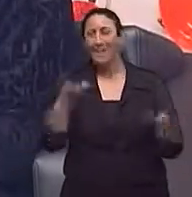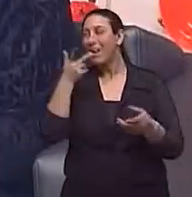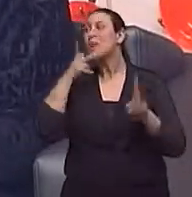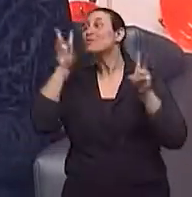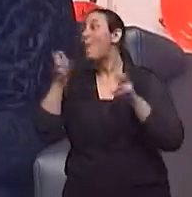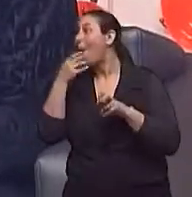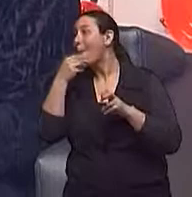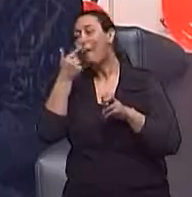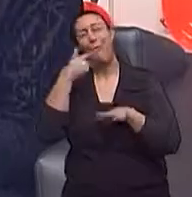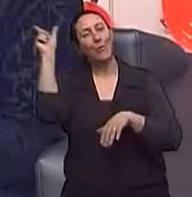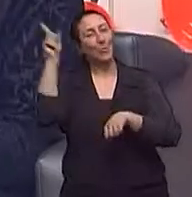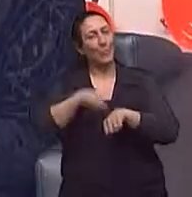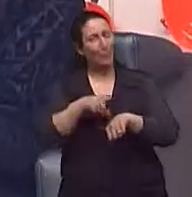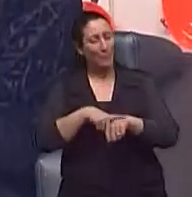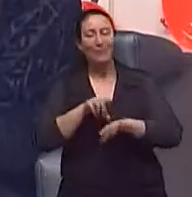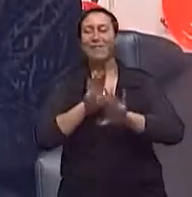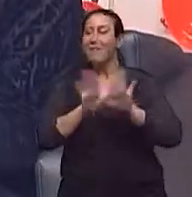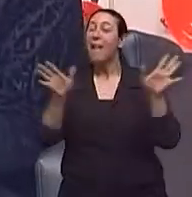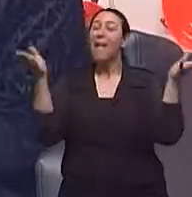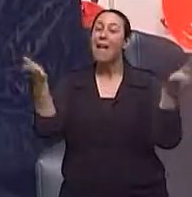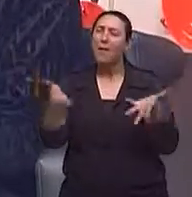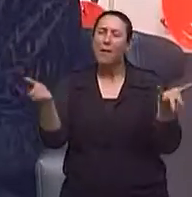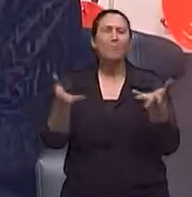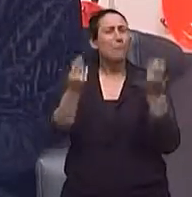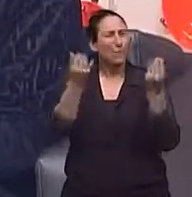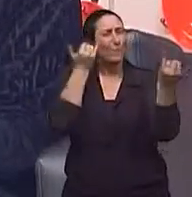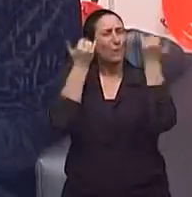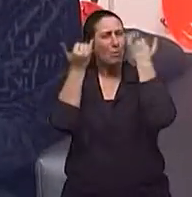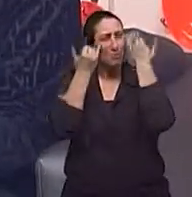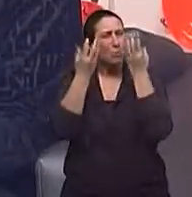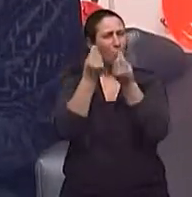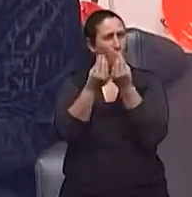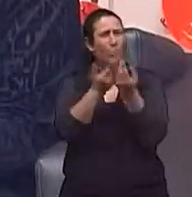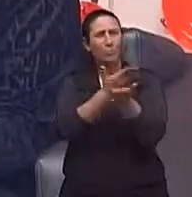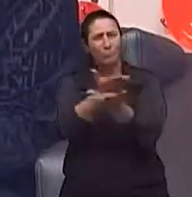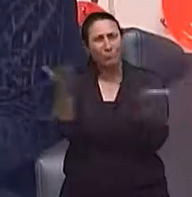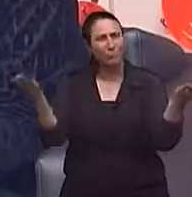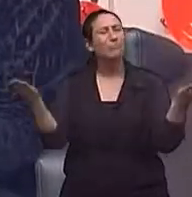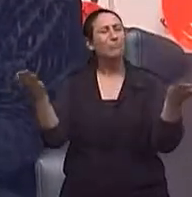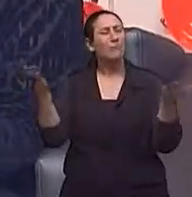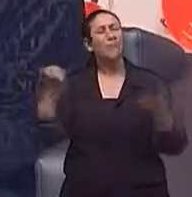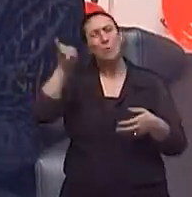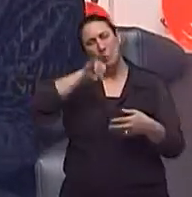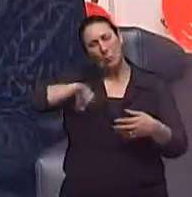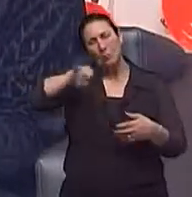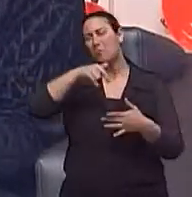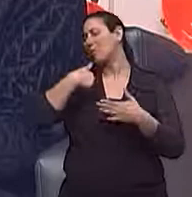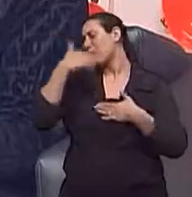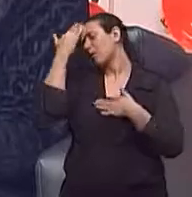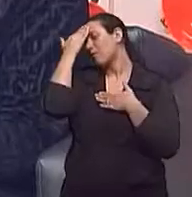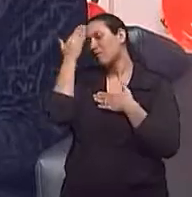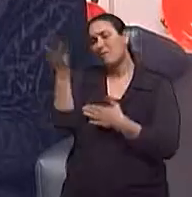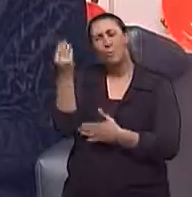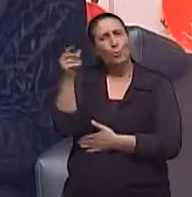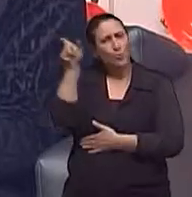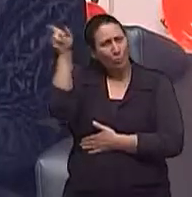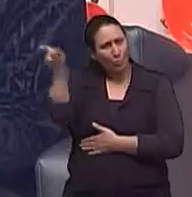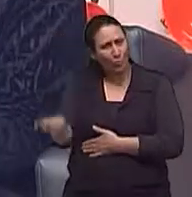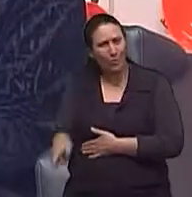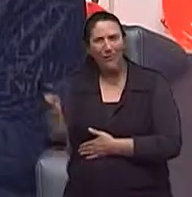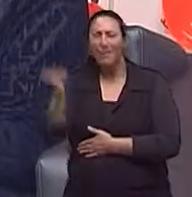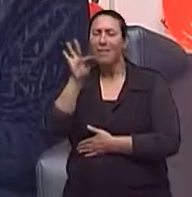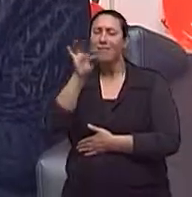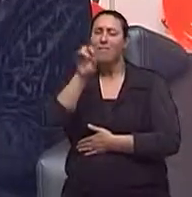nosso tempo terminou ou felizmente trouxemos tantas informações para vocês e eu agradeço muito a dor a